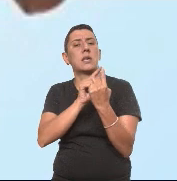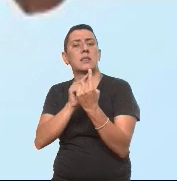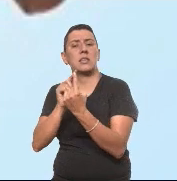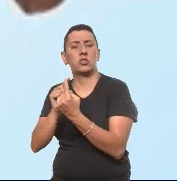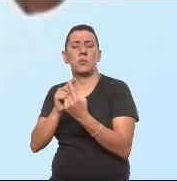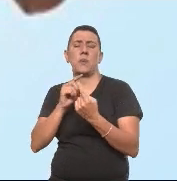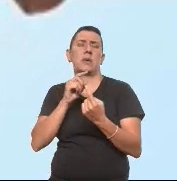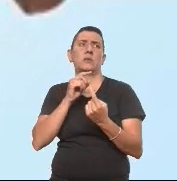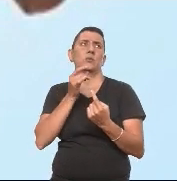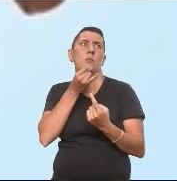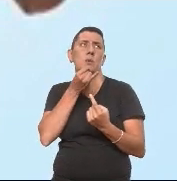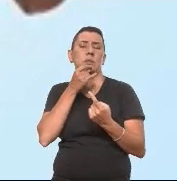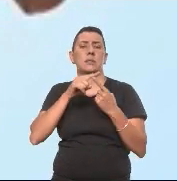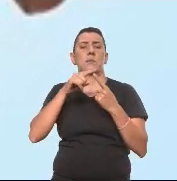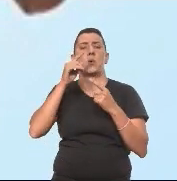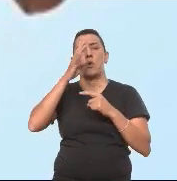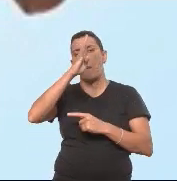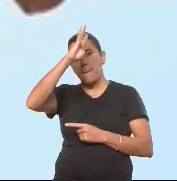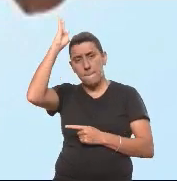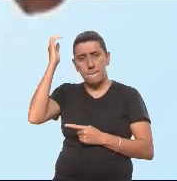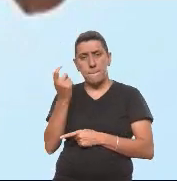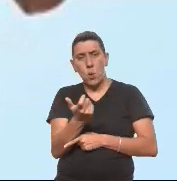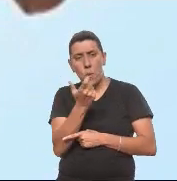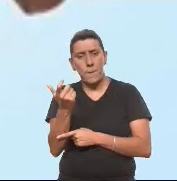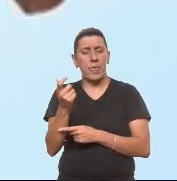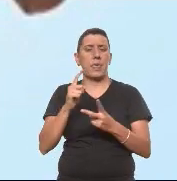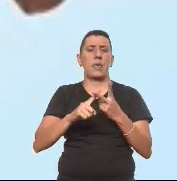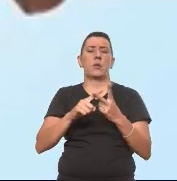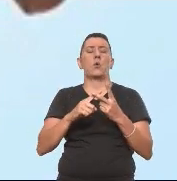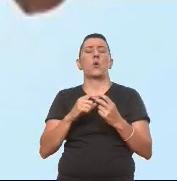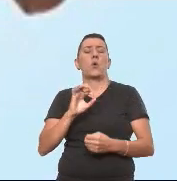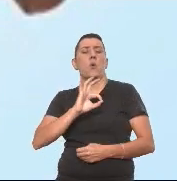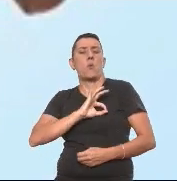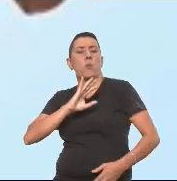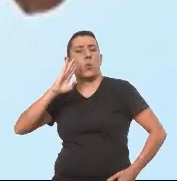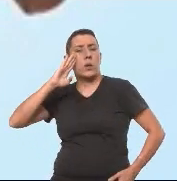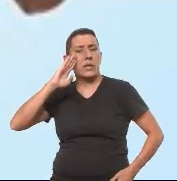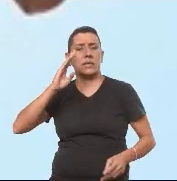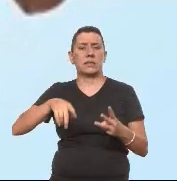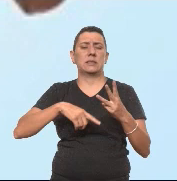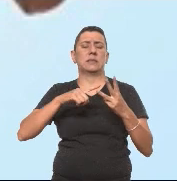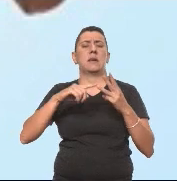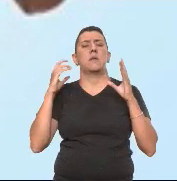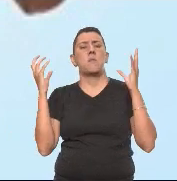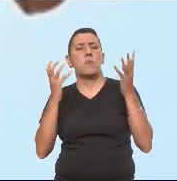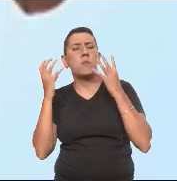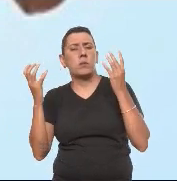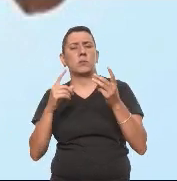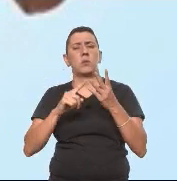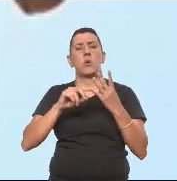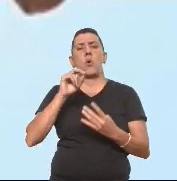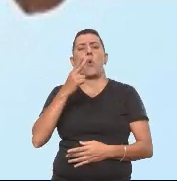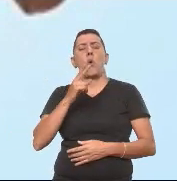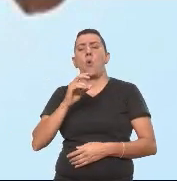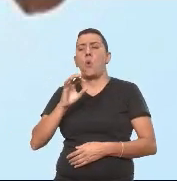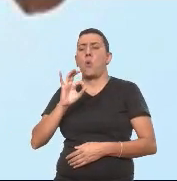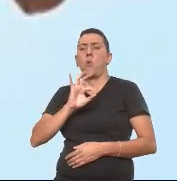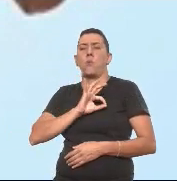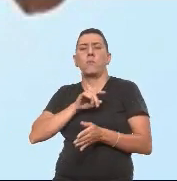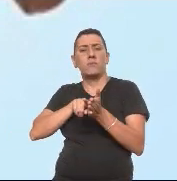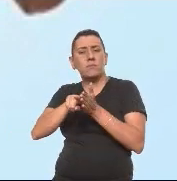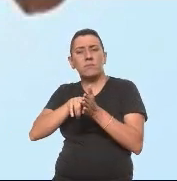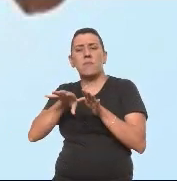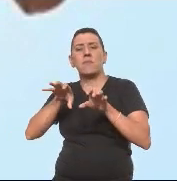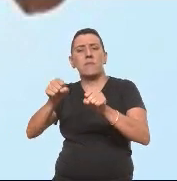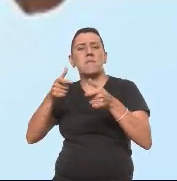seja bombeiro gestão de fronteiras segurança de trânsito polícia militar e civil Investigação Criminal e assim por